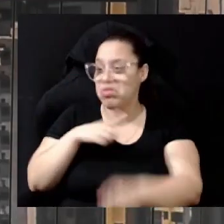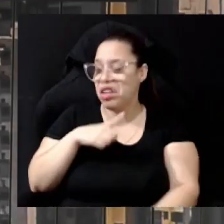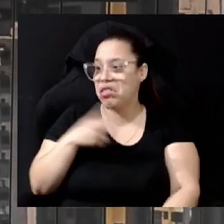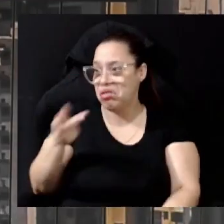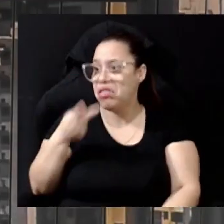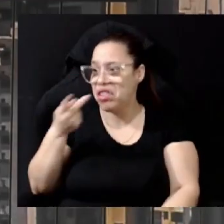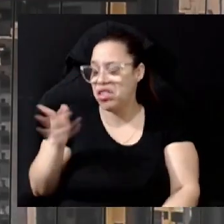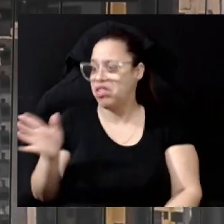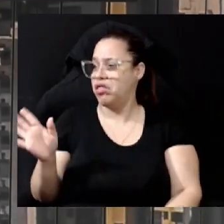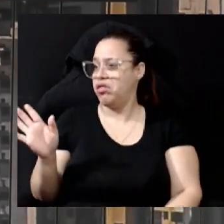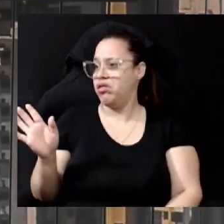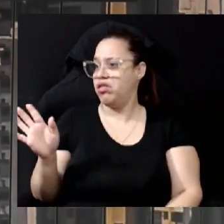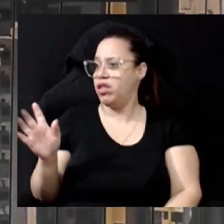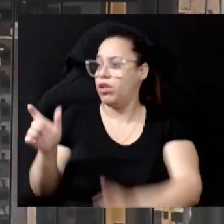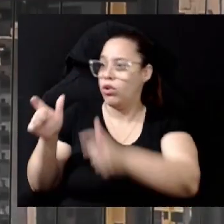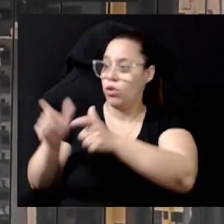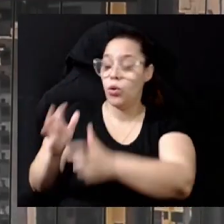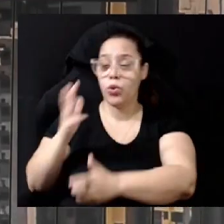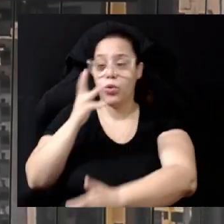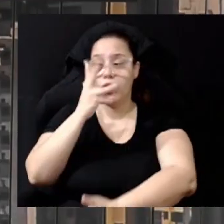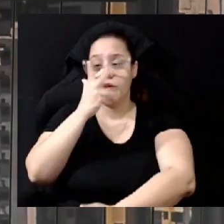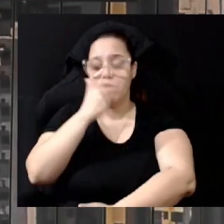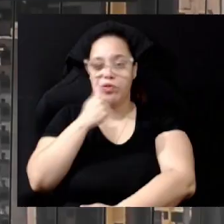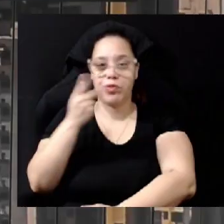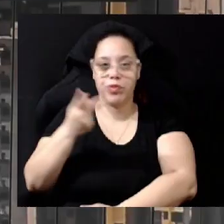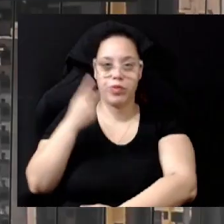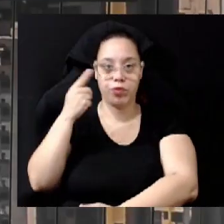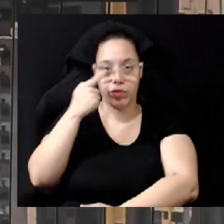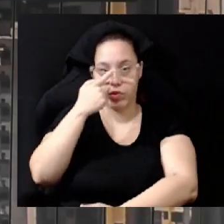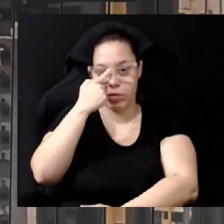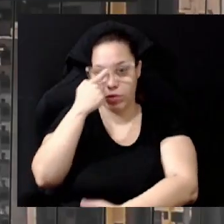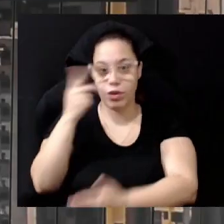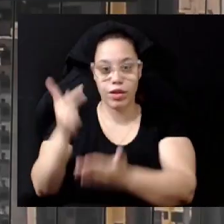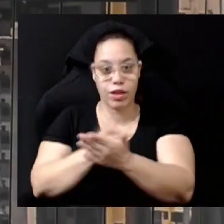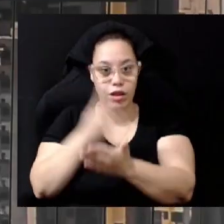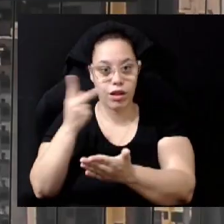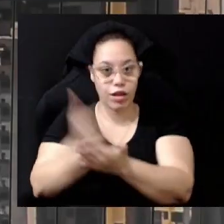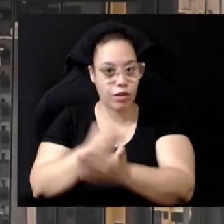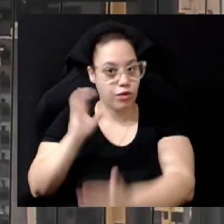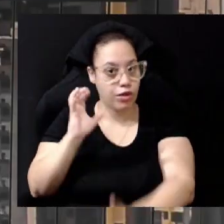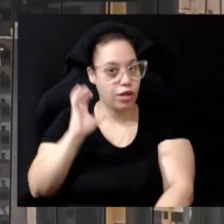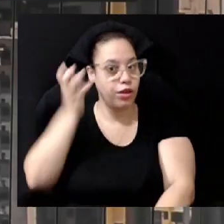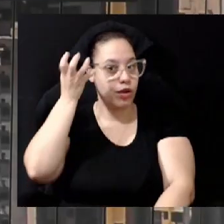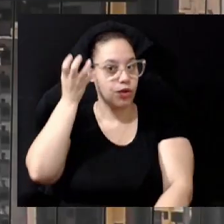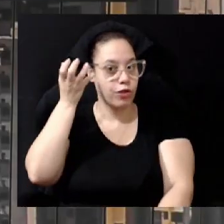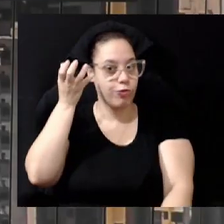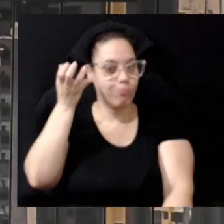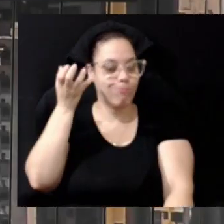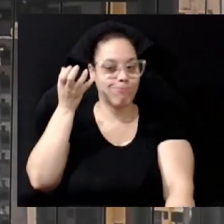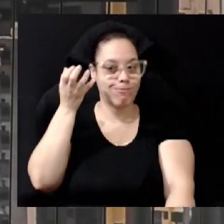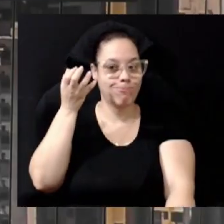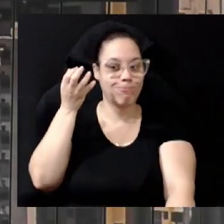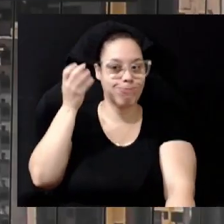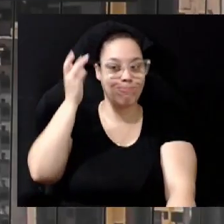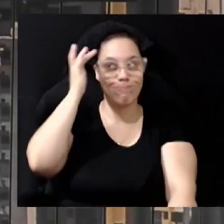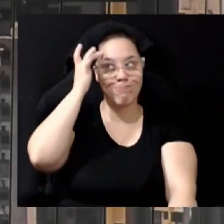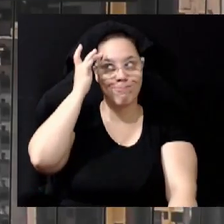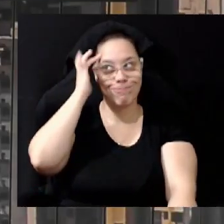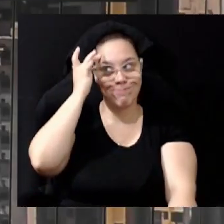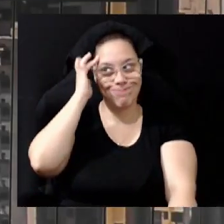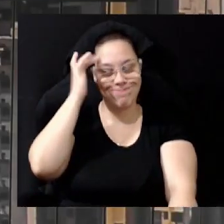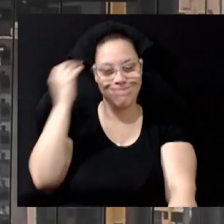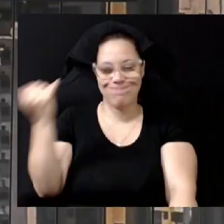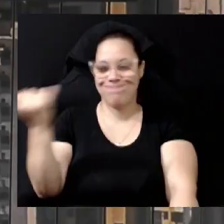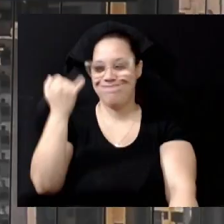uma beleza nisso que você está dizendo, né? É do lugar da beleza que você fala, tem alguma coisa errada acontecendo, né? Então acho que